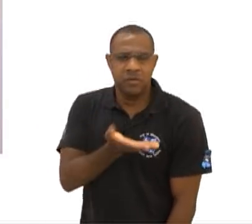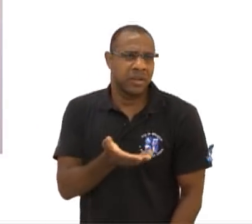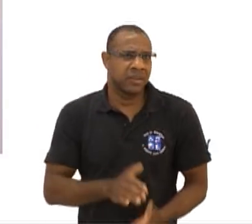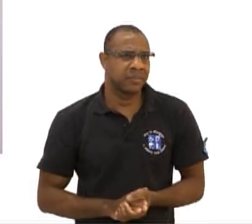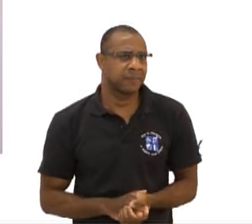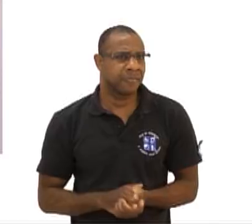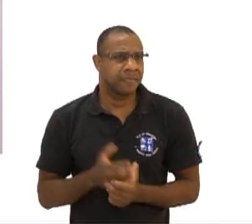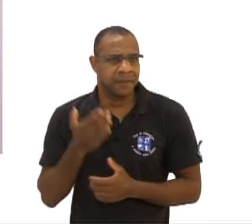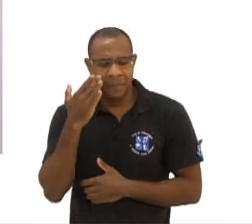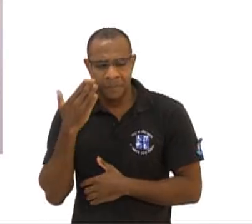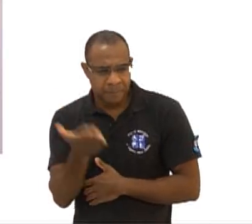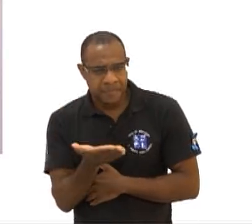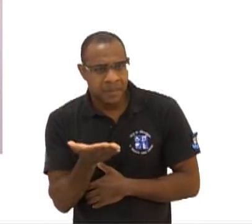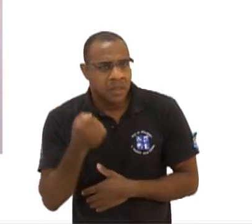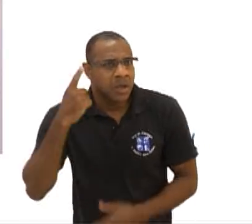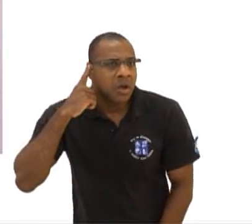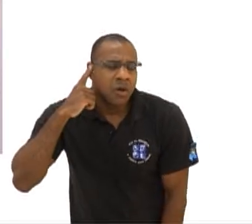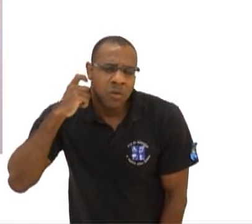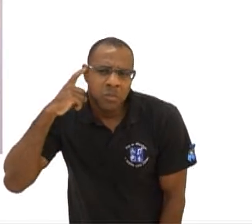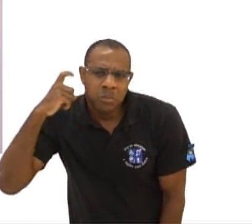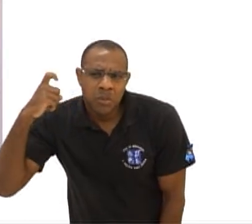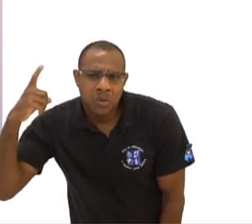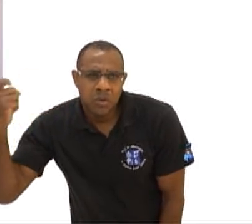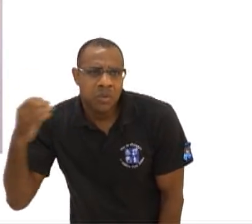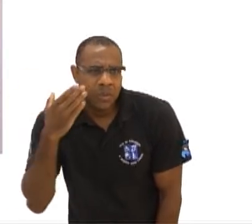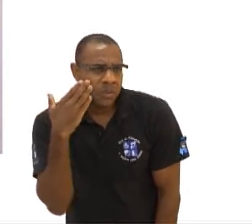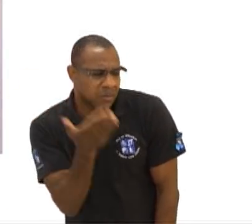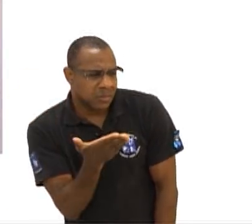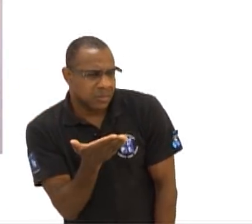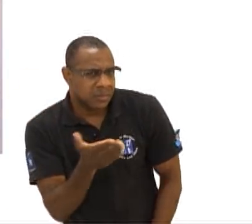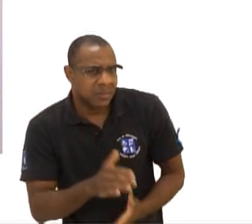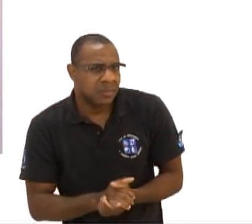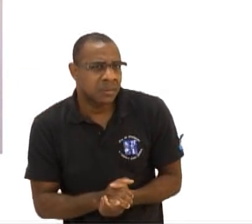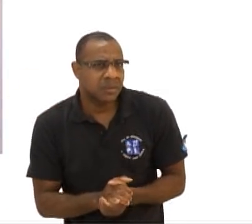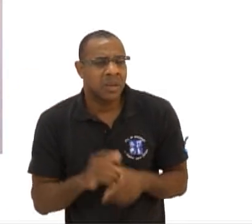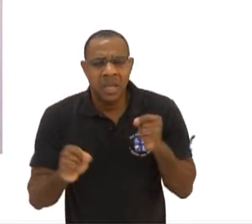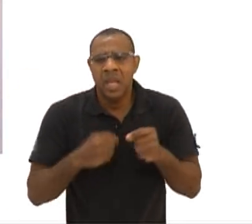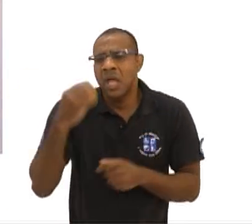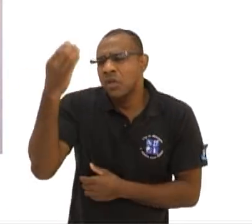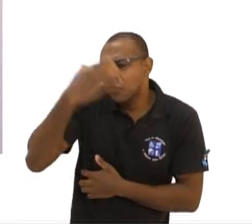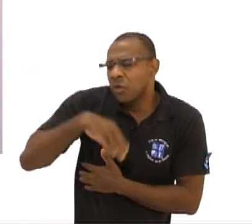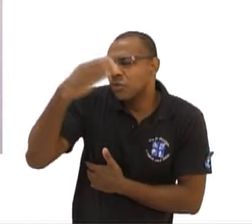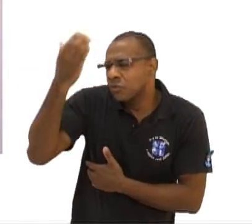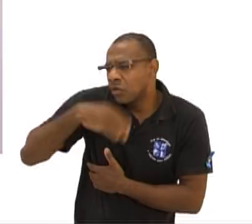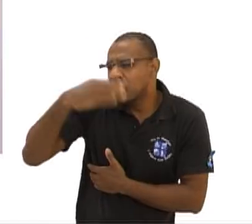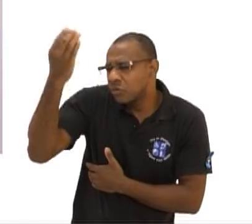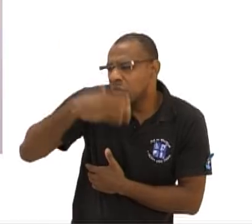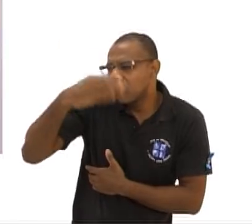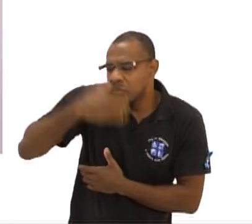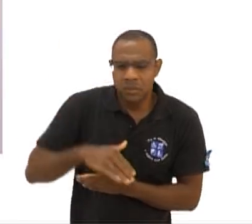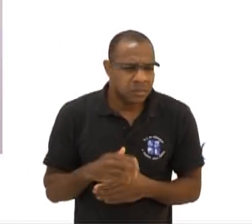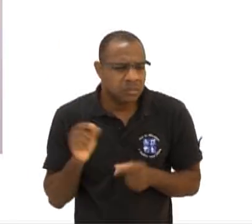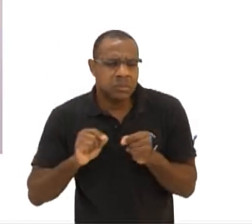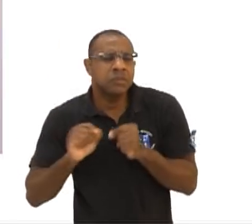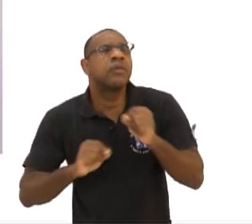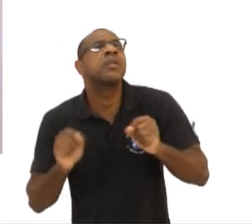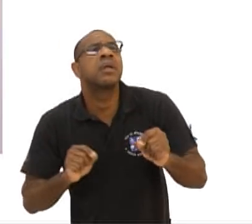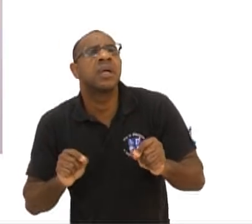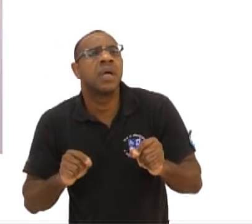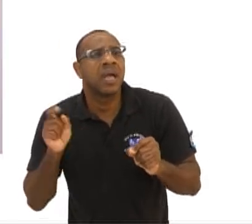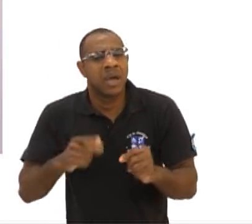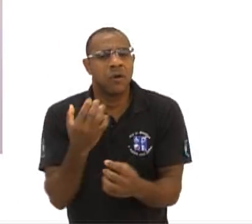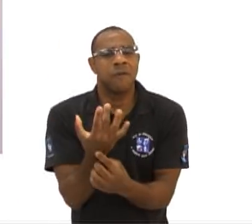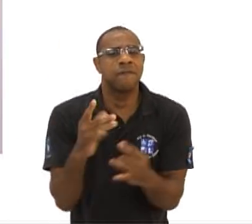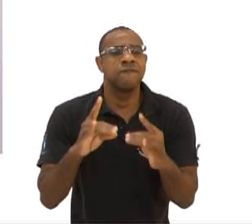seguiu o velho, escutou um barulho terrível, se ajoelhou e falou: que som é esse? Era choro. Seguiu o choro: o que eles estão fazendo? É um velório.